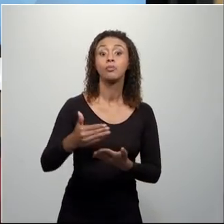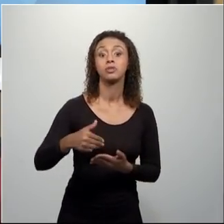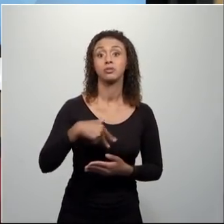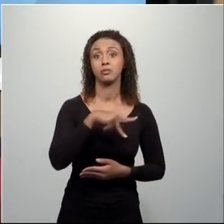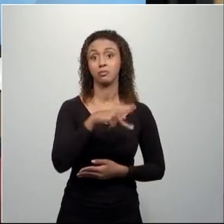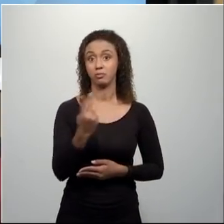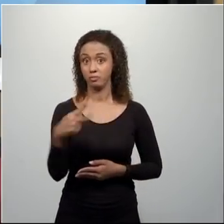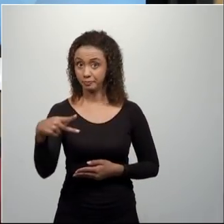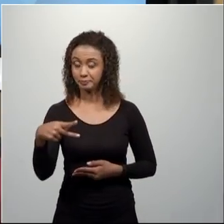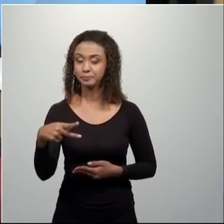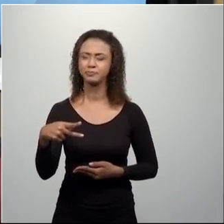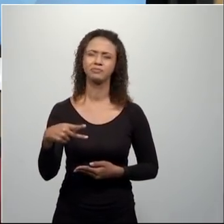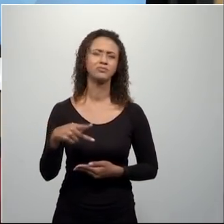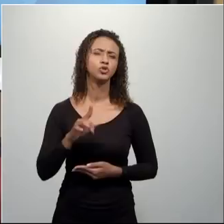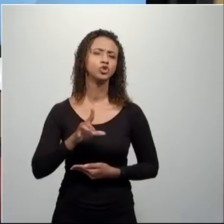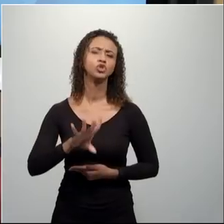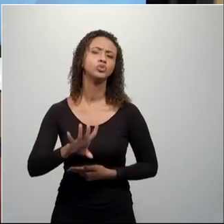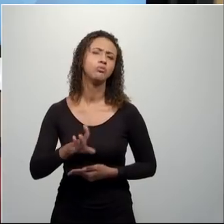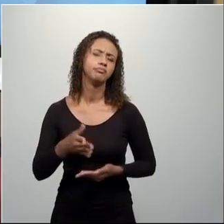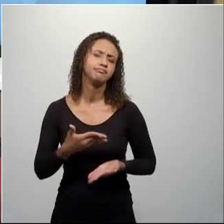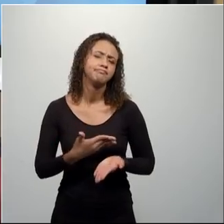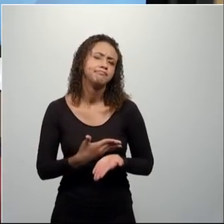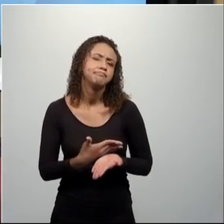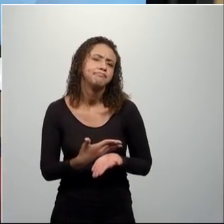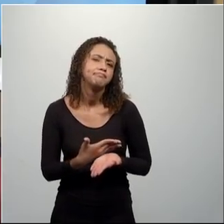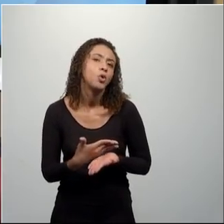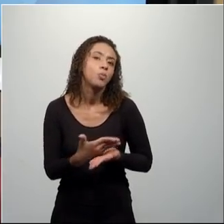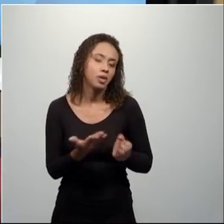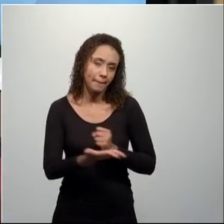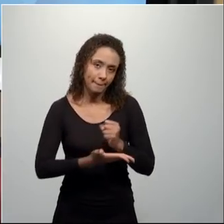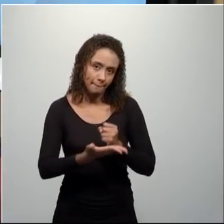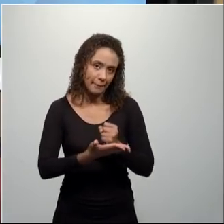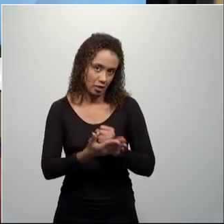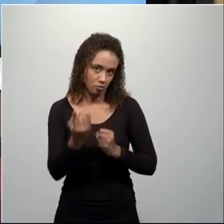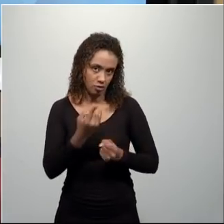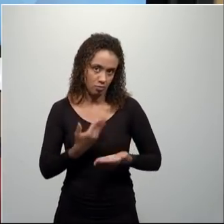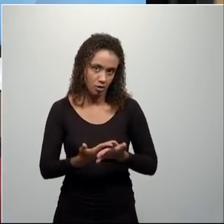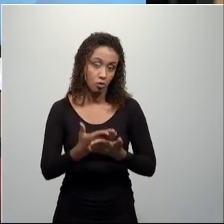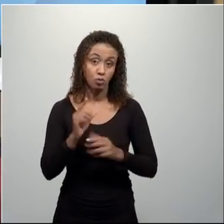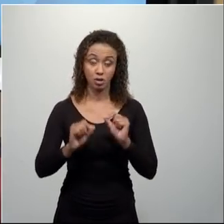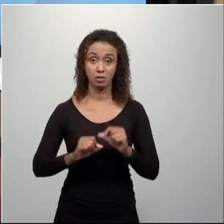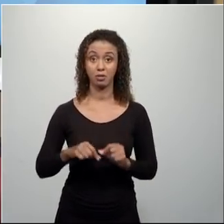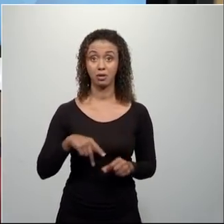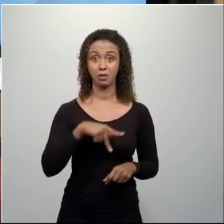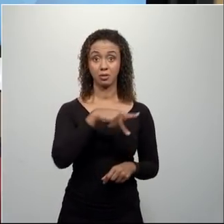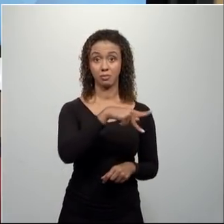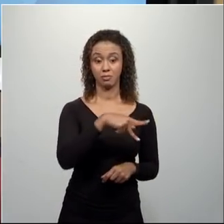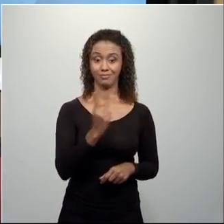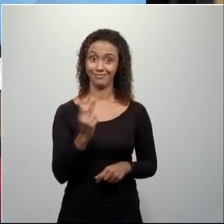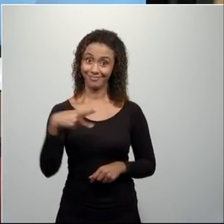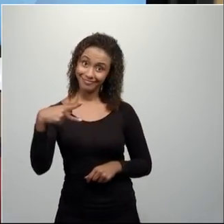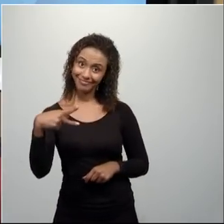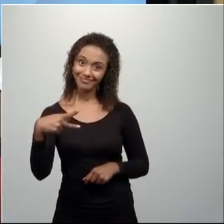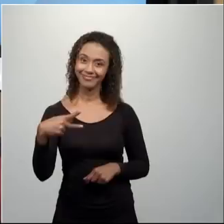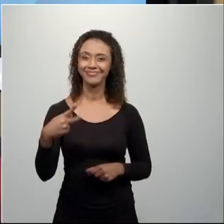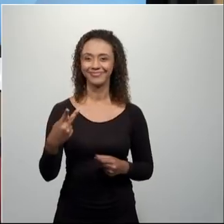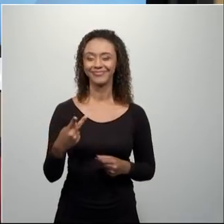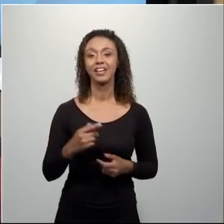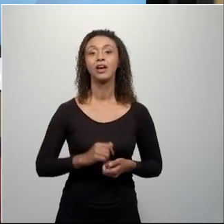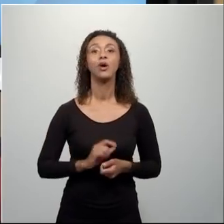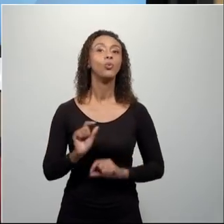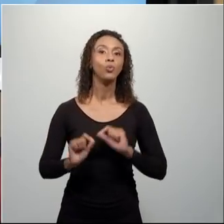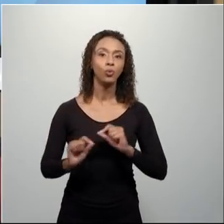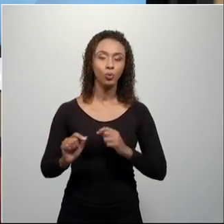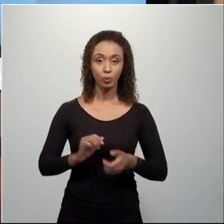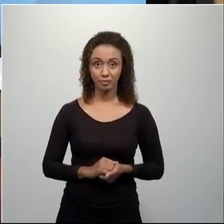alguns conceitos básicos que foram ter mandado a primeira aula a idéia de cpi é o pará para o fim a fim de que